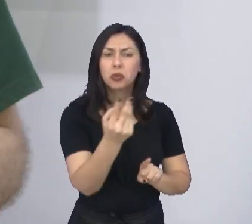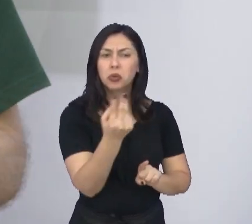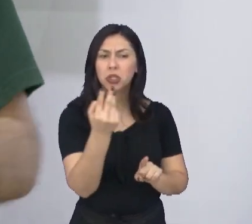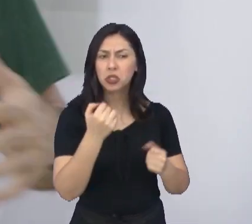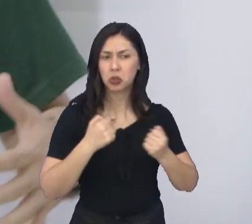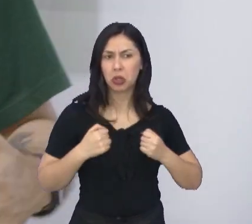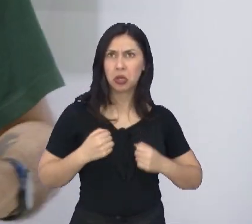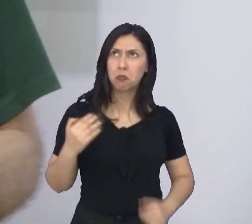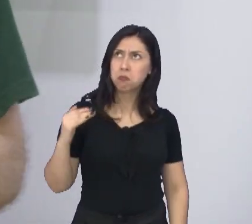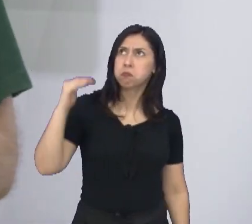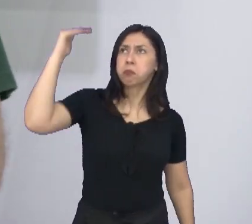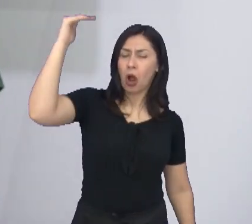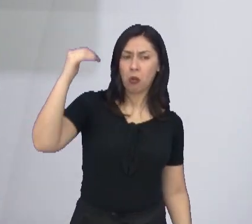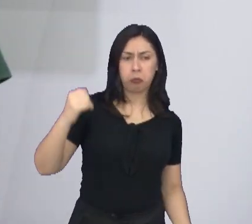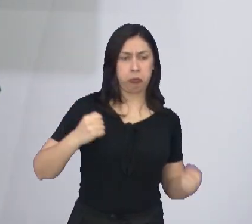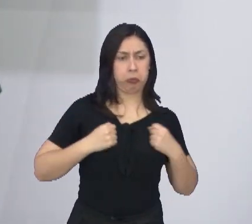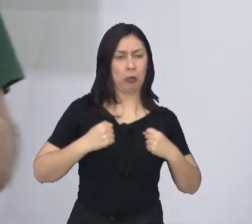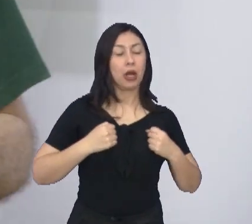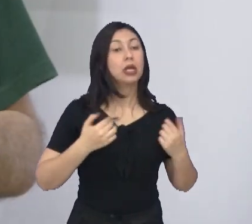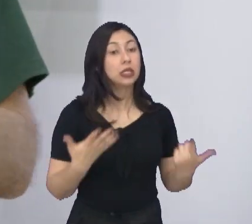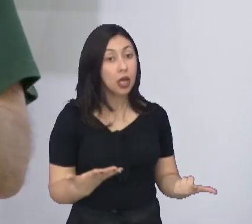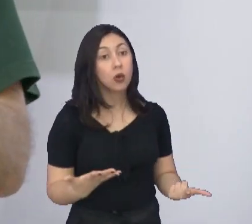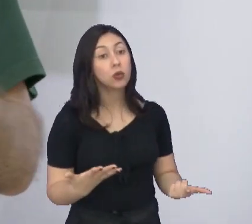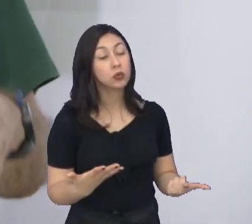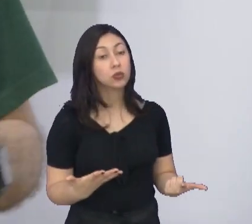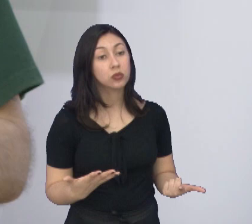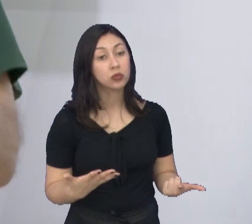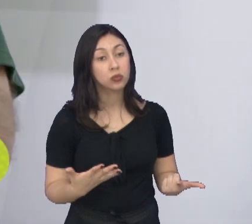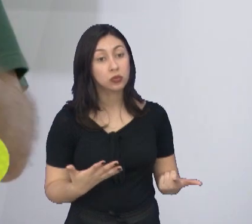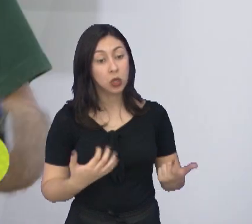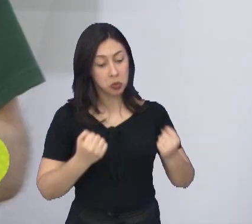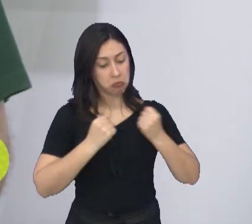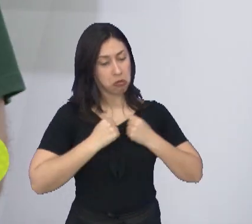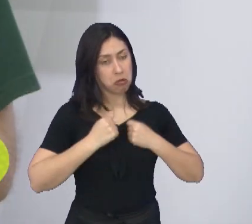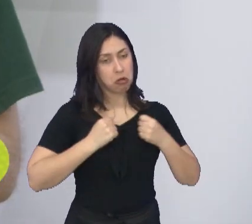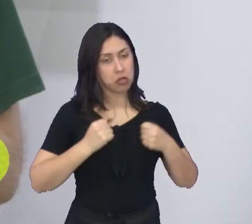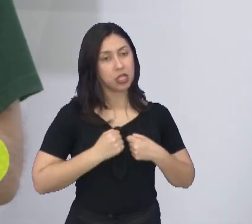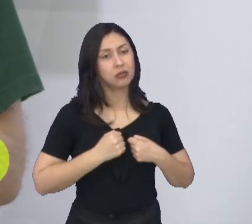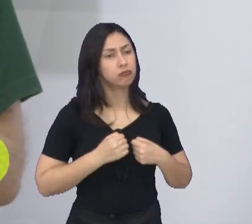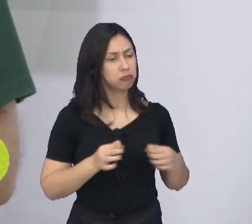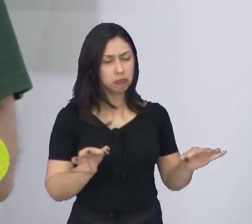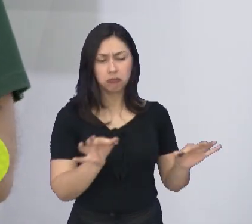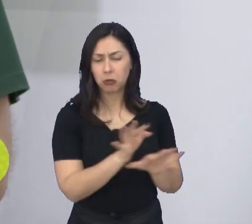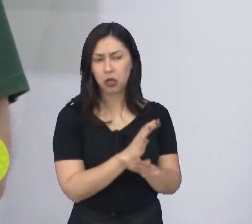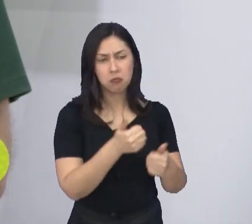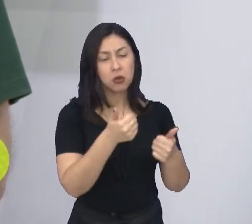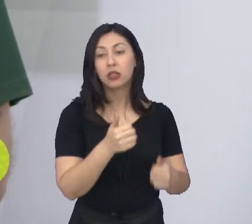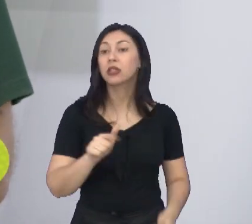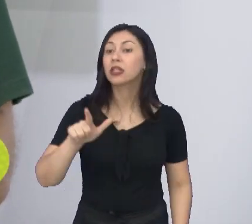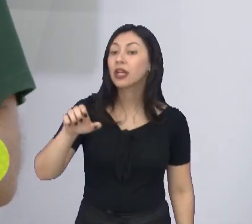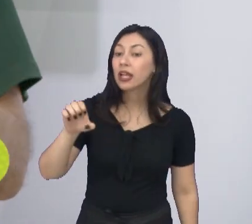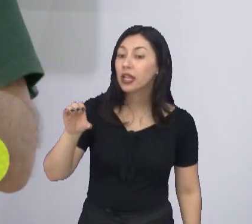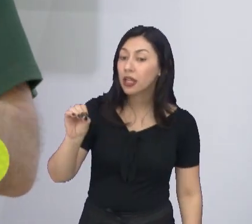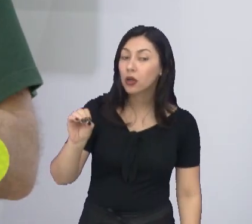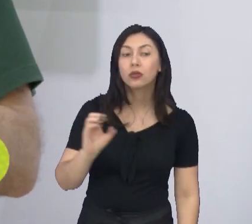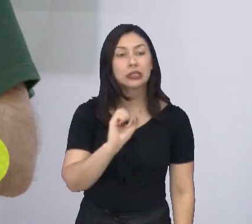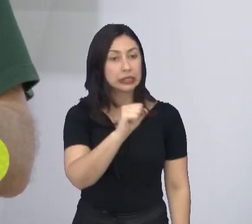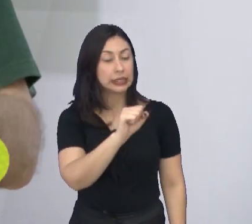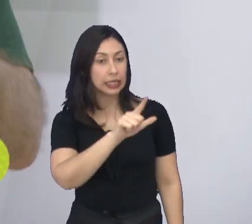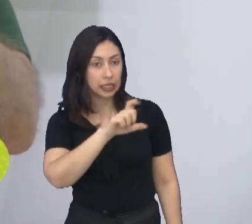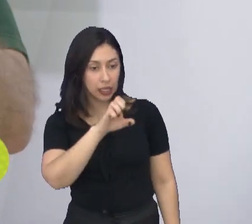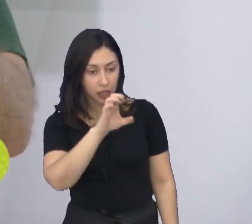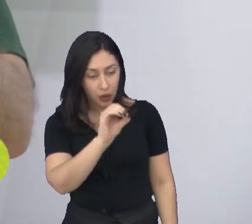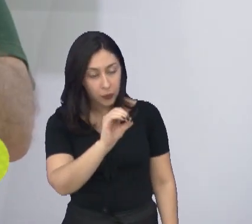alto, tem panca de goleiro. Então acho que de goleiro e de peças o São José está bem servido. Léo Lobo. O Léo Lobo.